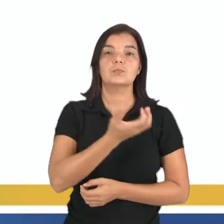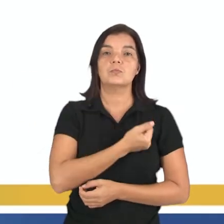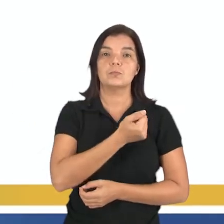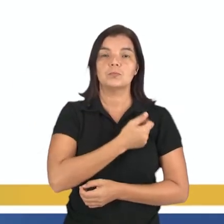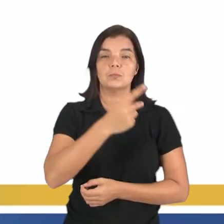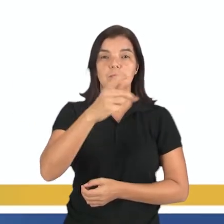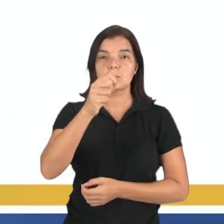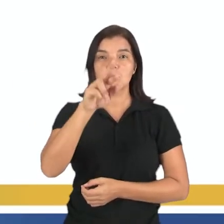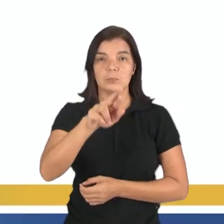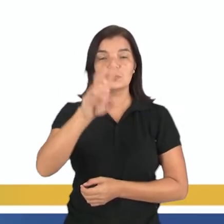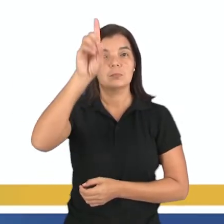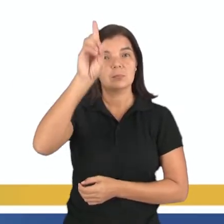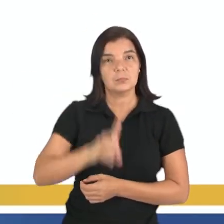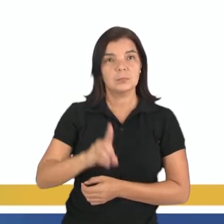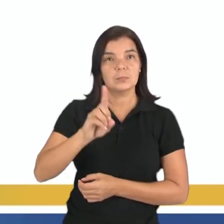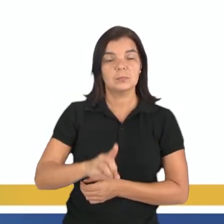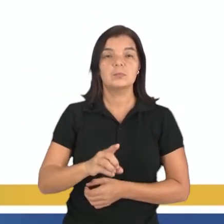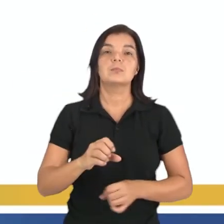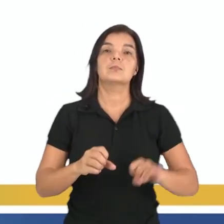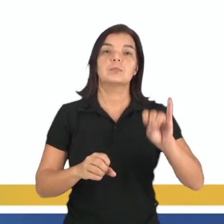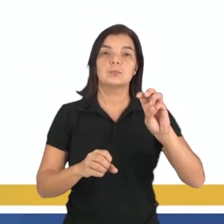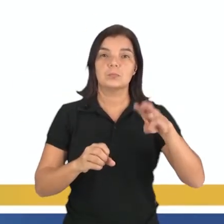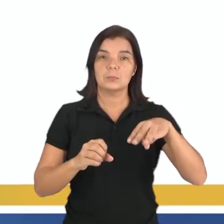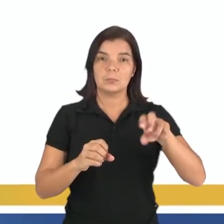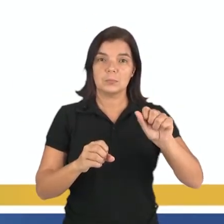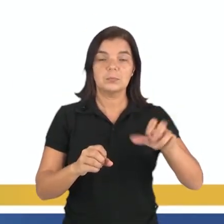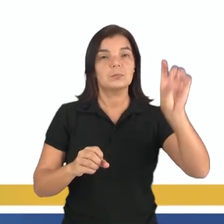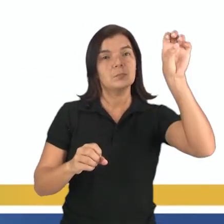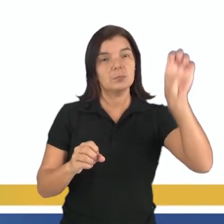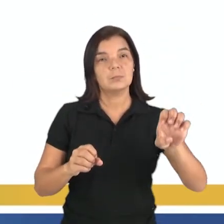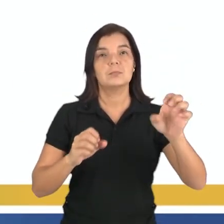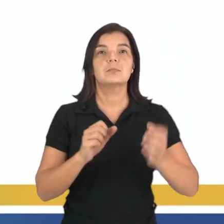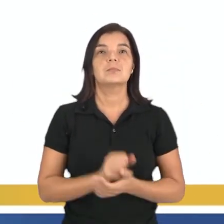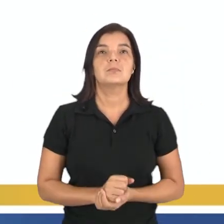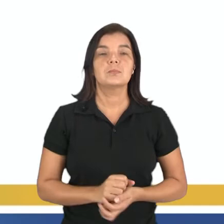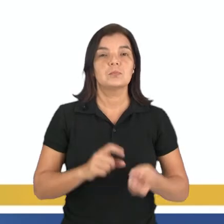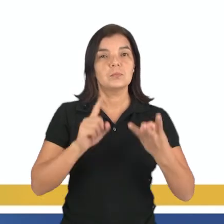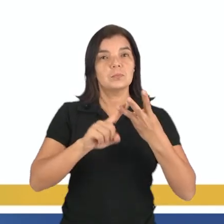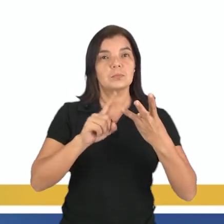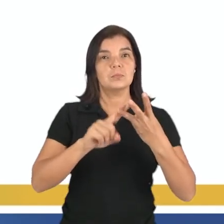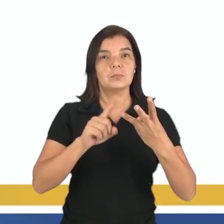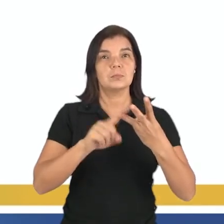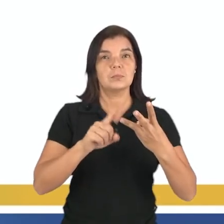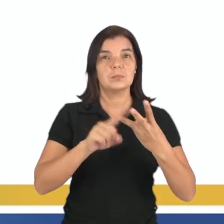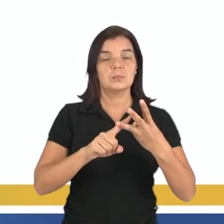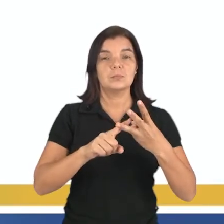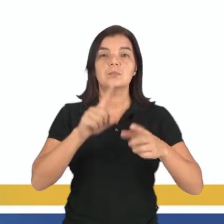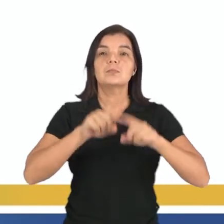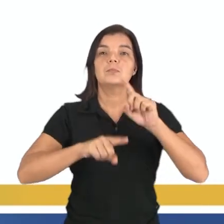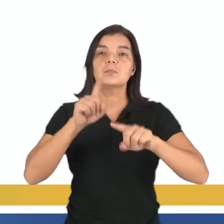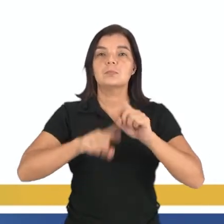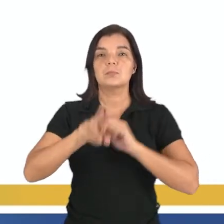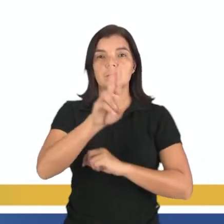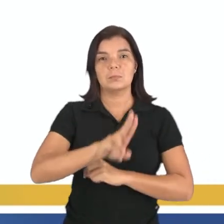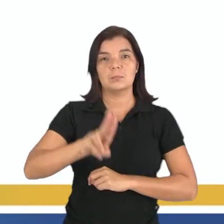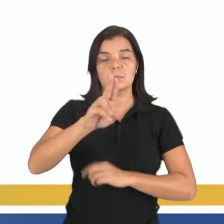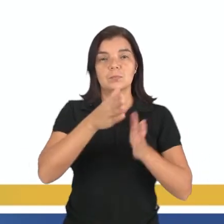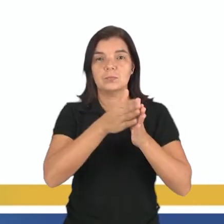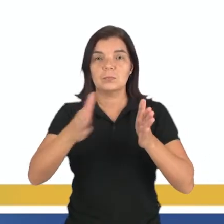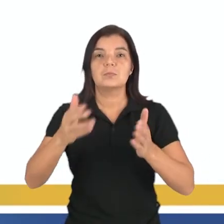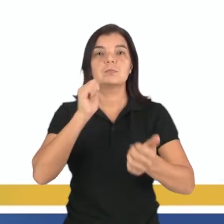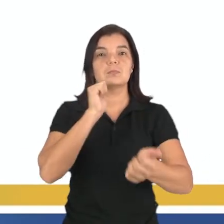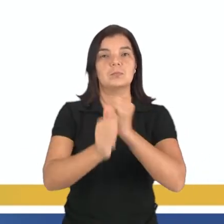é do lado direito, o saque de número ímpar é do lado esquerdo. O terceiro passo é sobre o material utilizado durante o